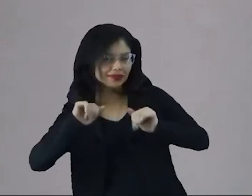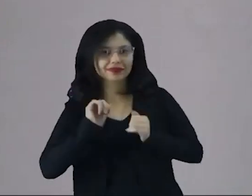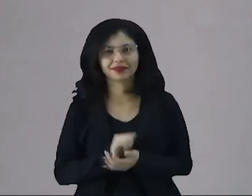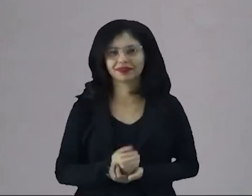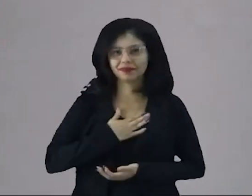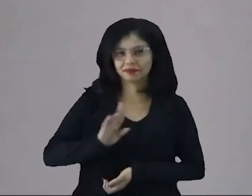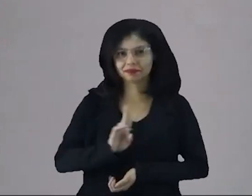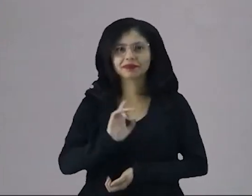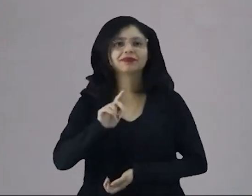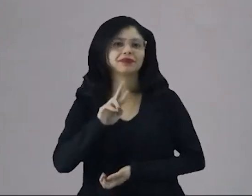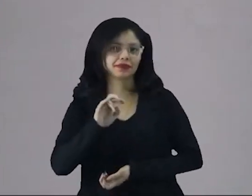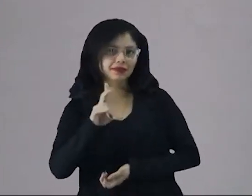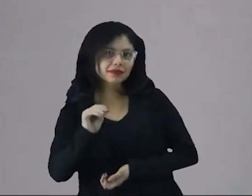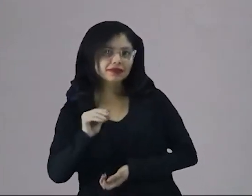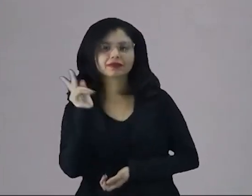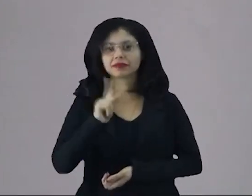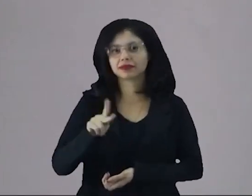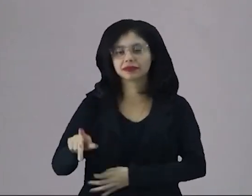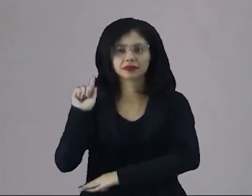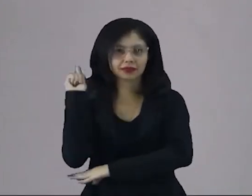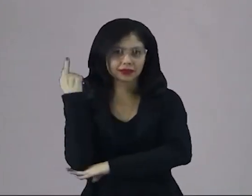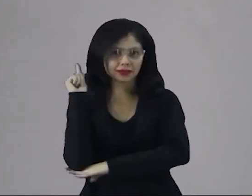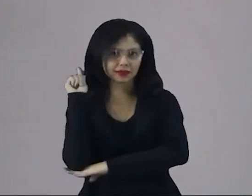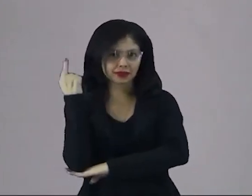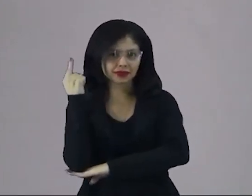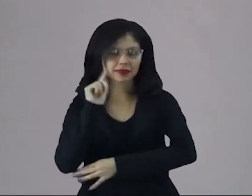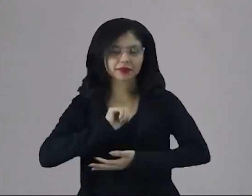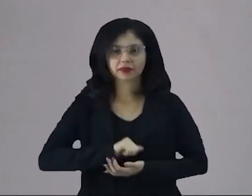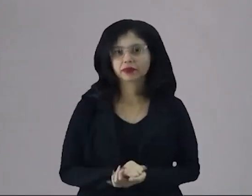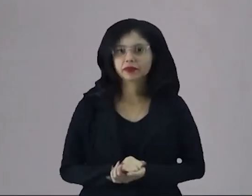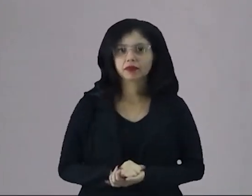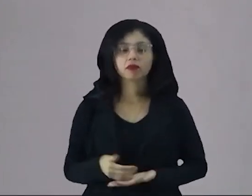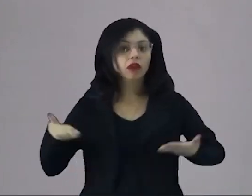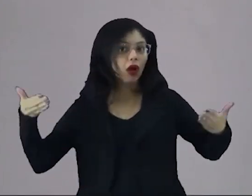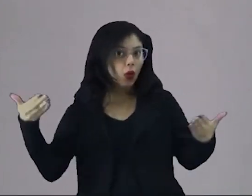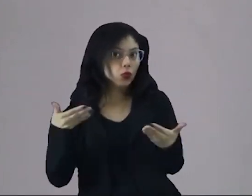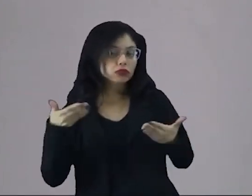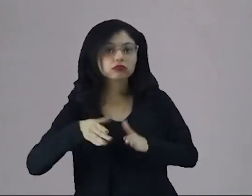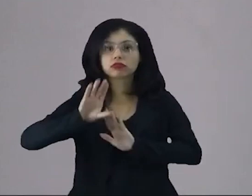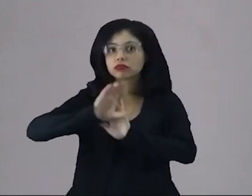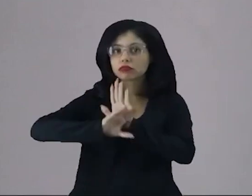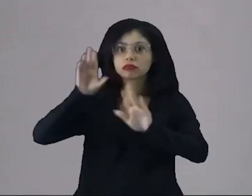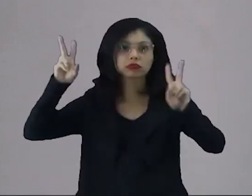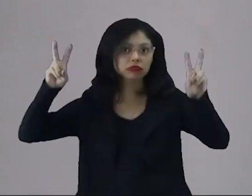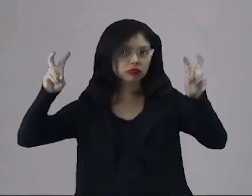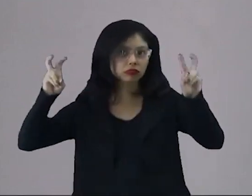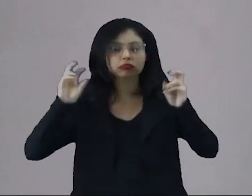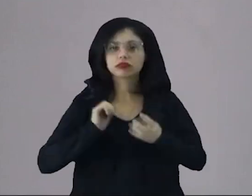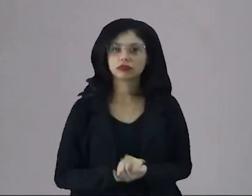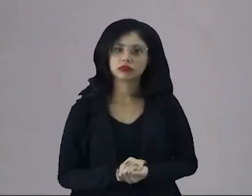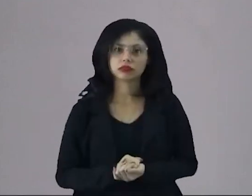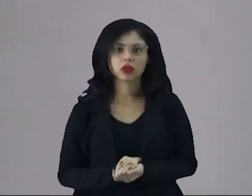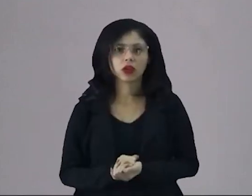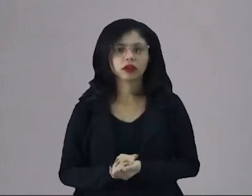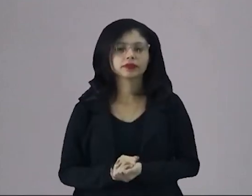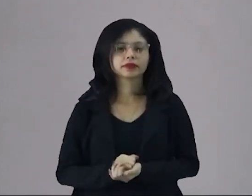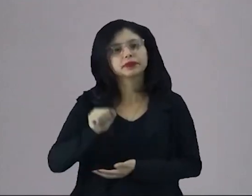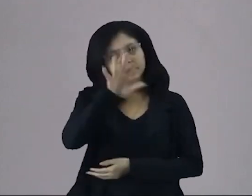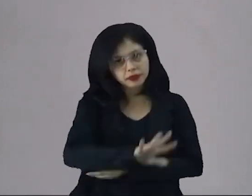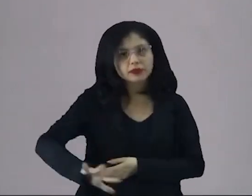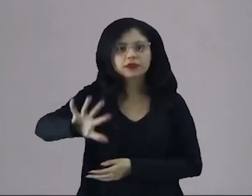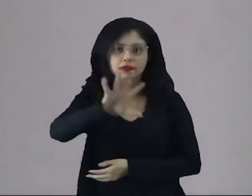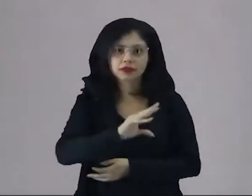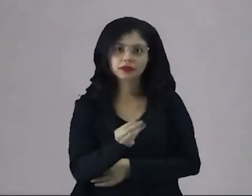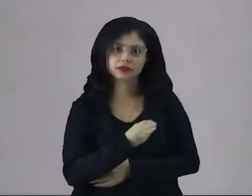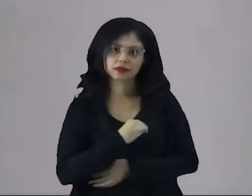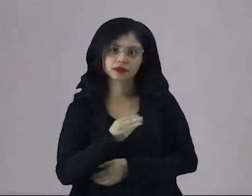Olá, meu nome é Cleuto Amaral, professor de Geografia, e nossa temática de hoje é os domínios